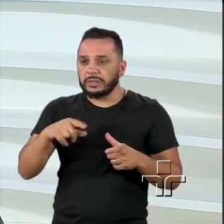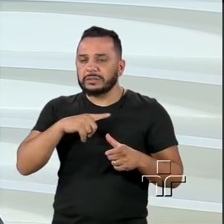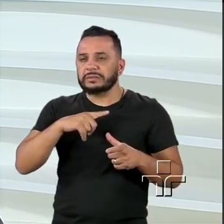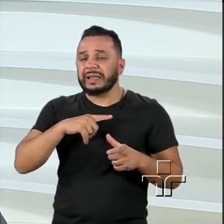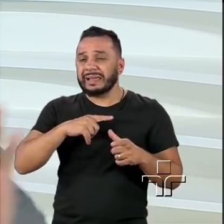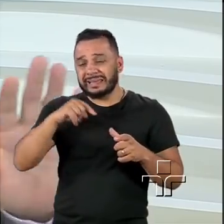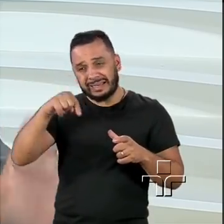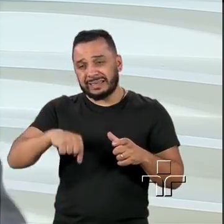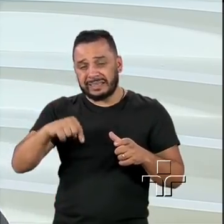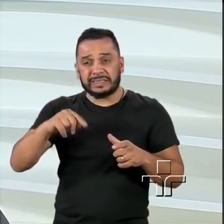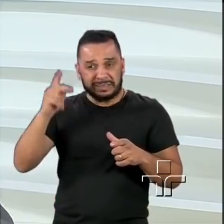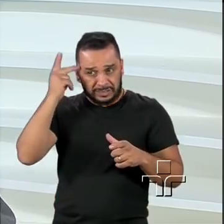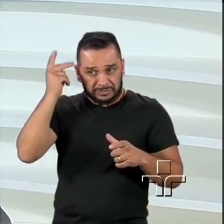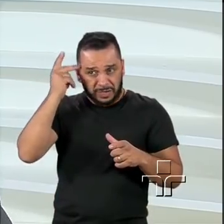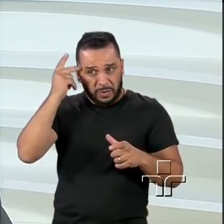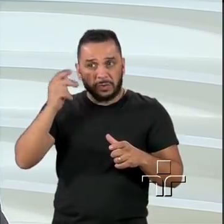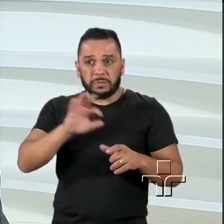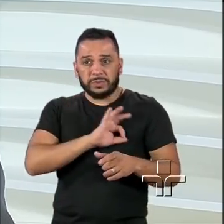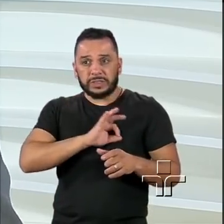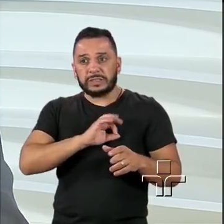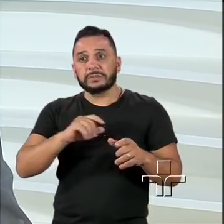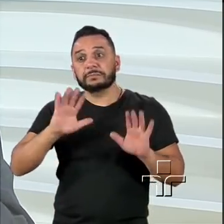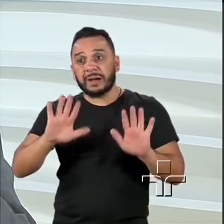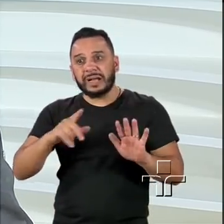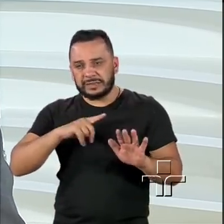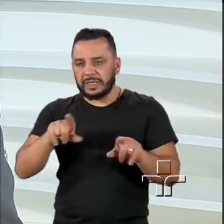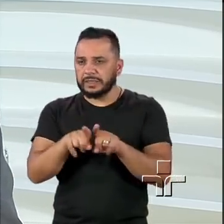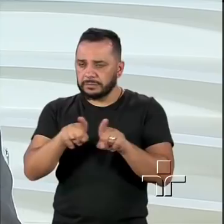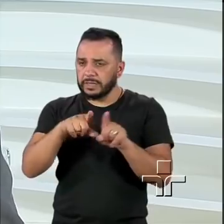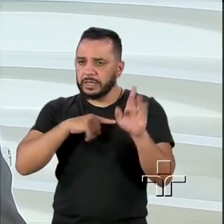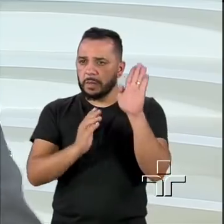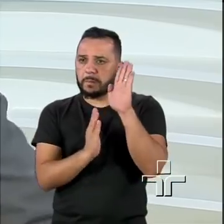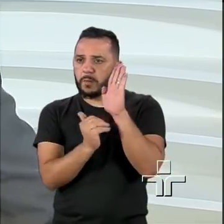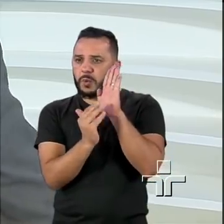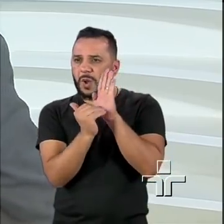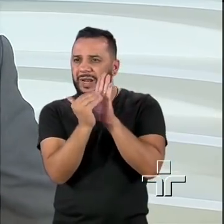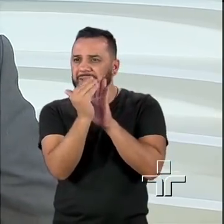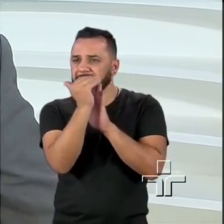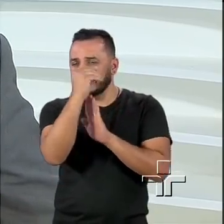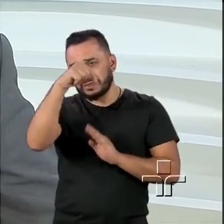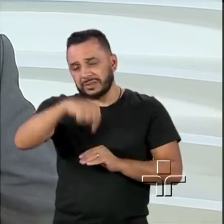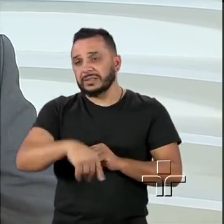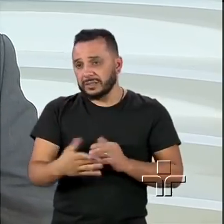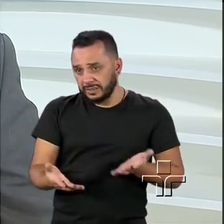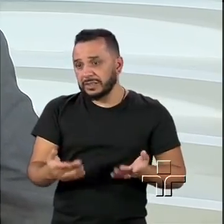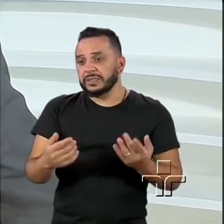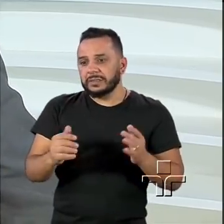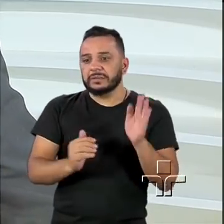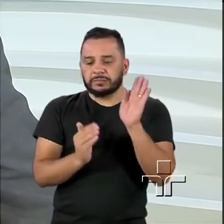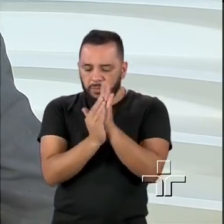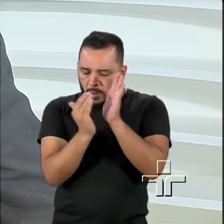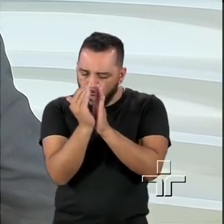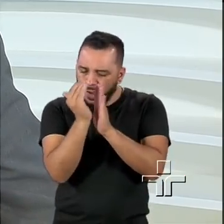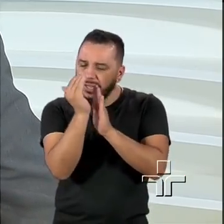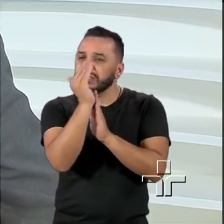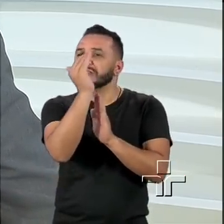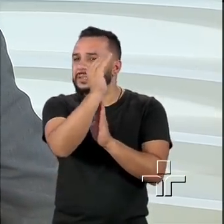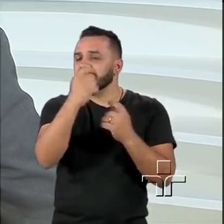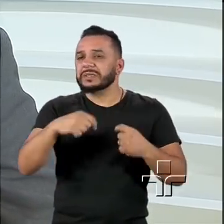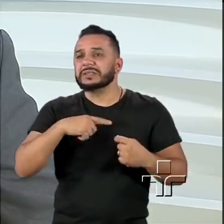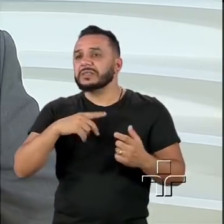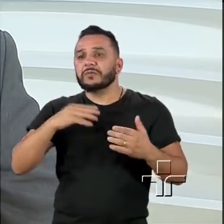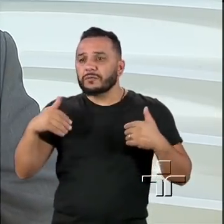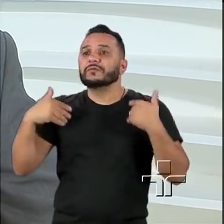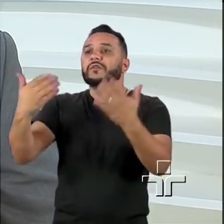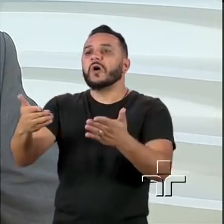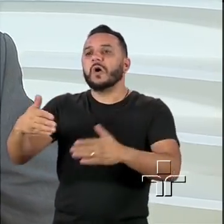plano para a facção? Aqui nós vamos tirar boa parte de quem está trabalhando na burocracia para colocar na rua. E mais, vamos tirar o policial